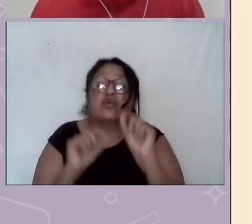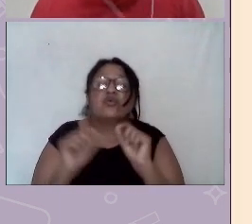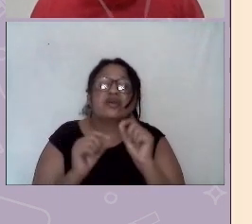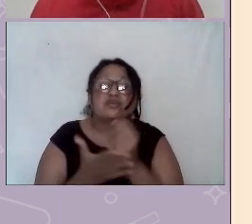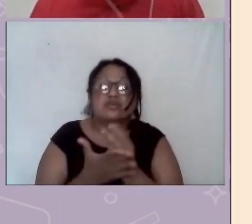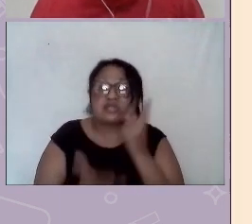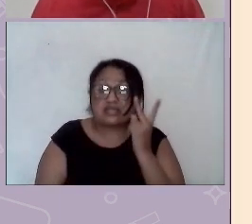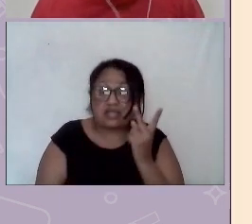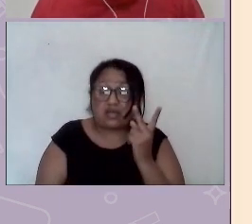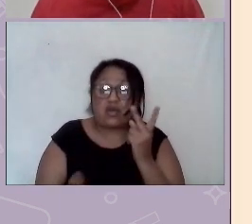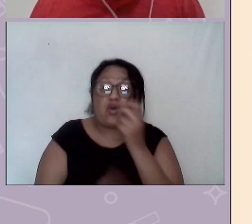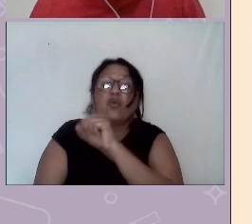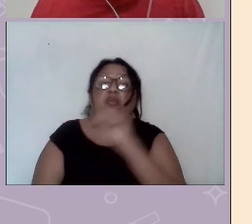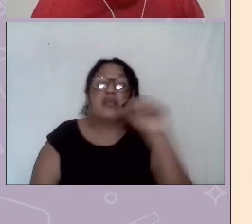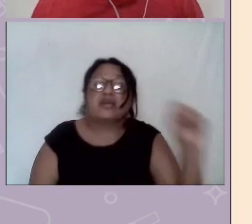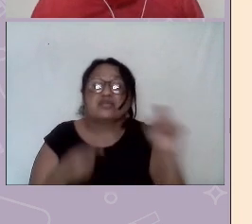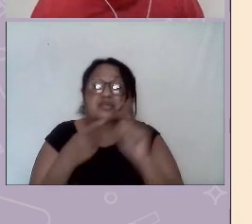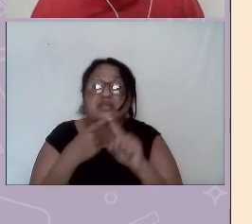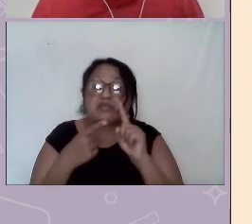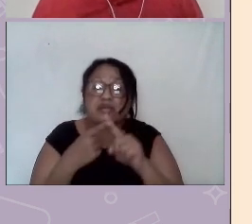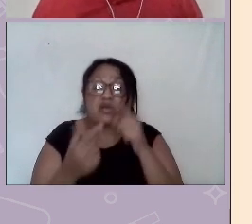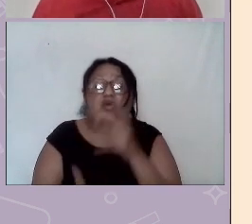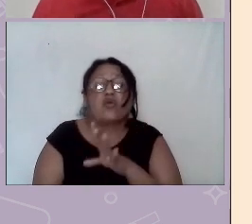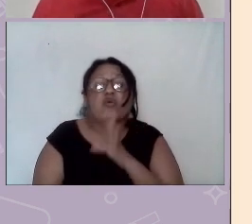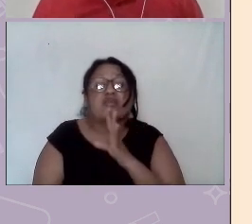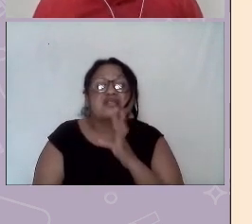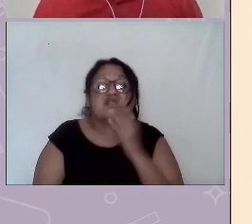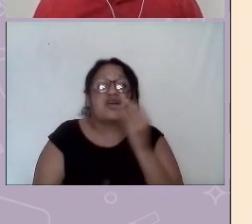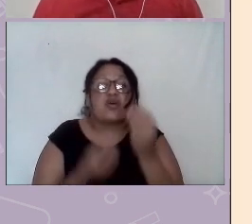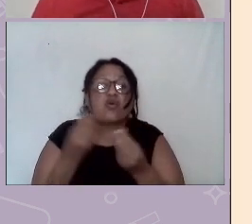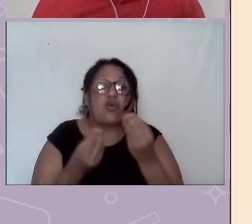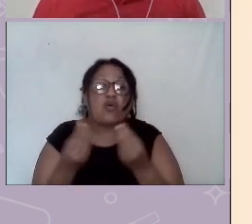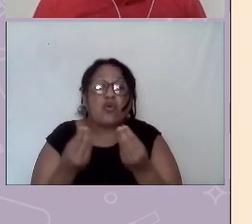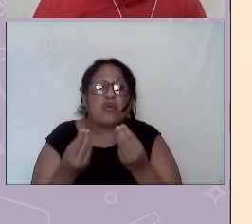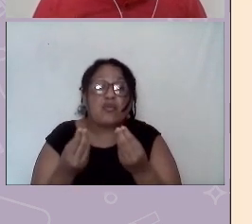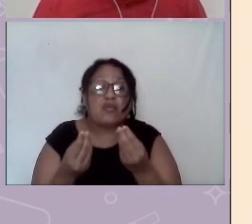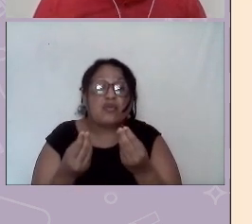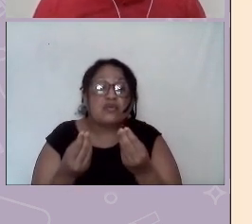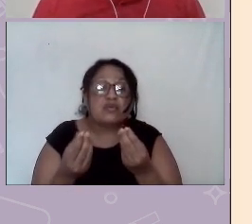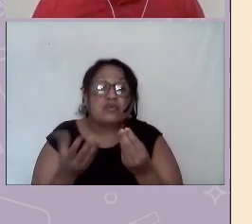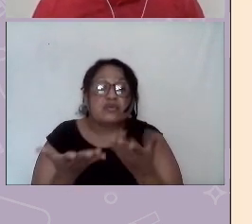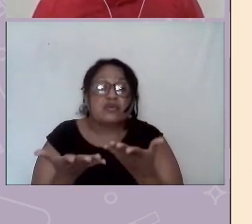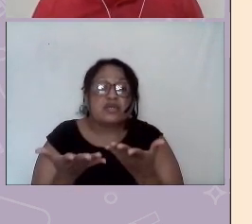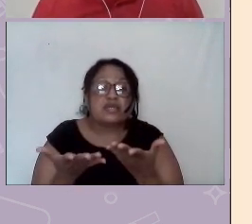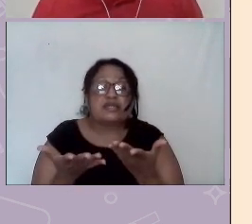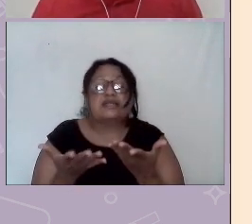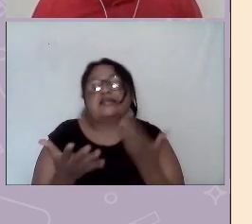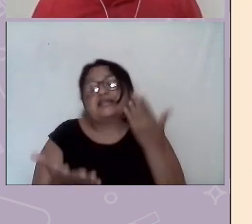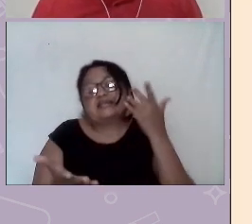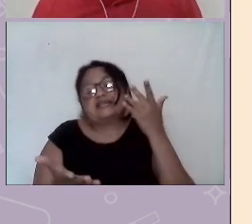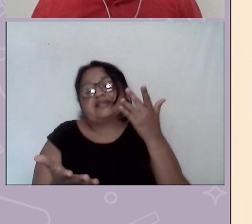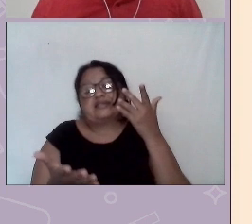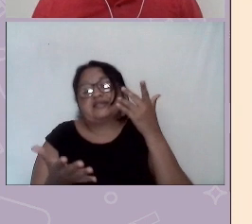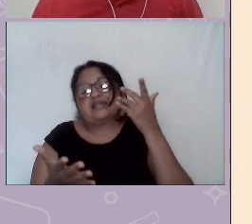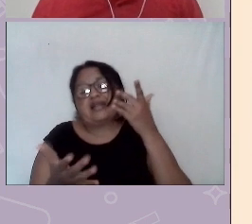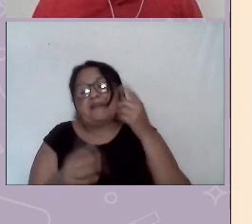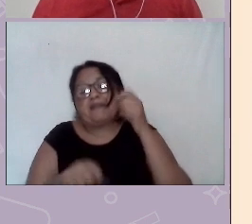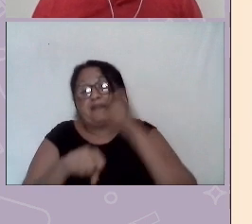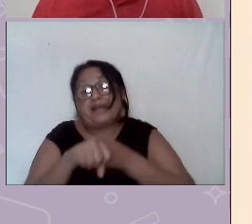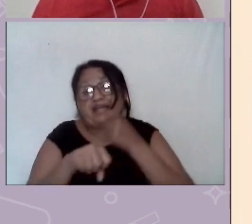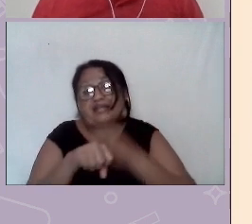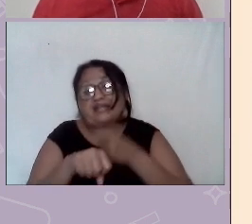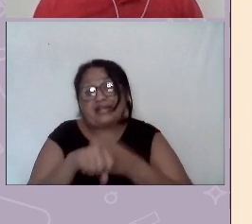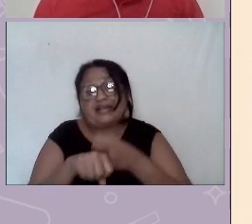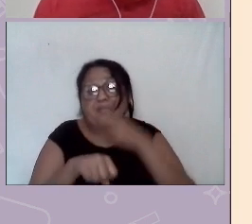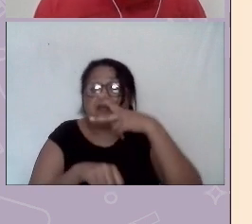também é conhecido como idade da pedra polida enquanto o paleolítico é chamado de idade